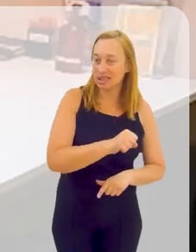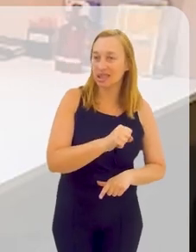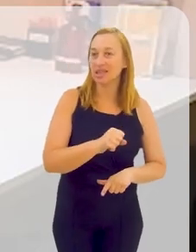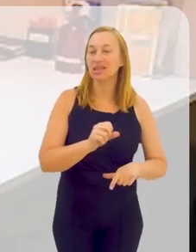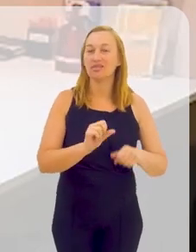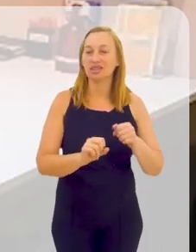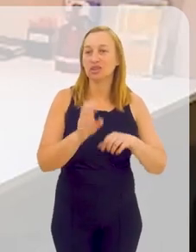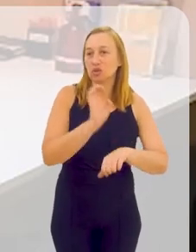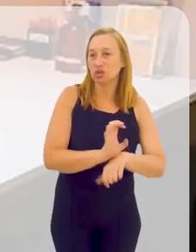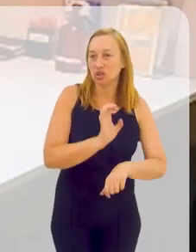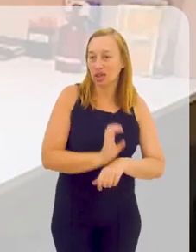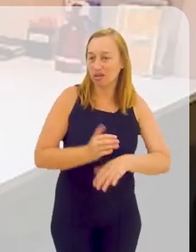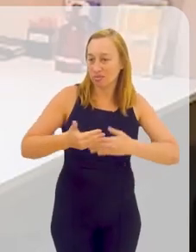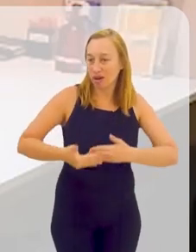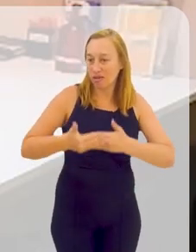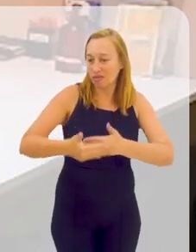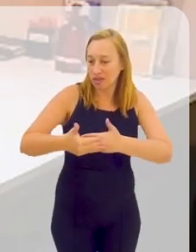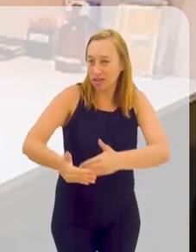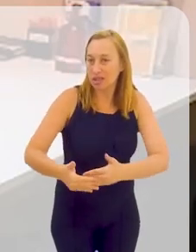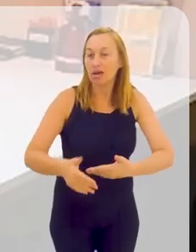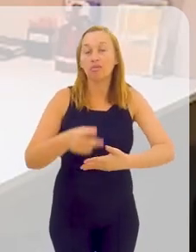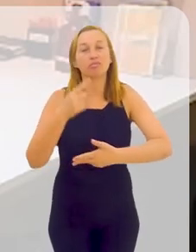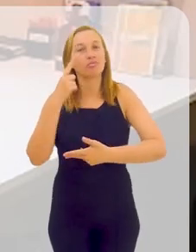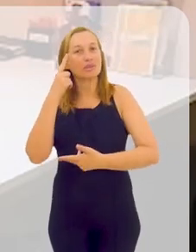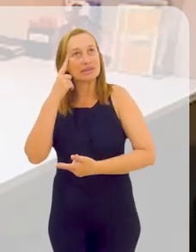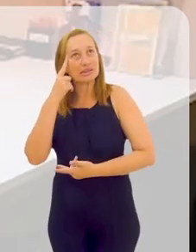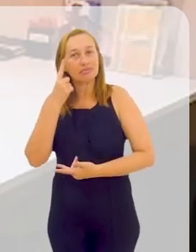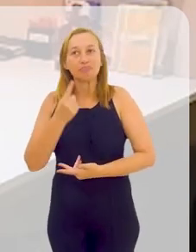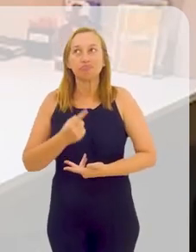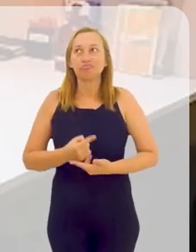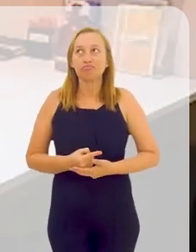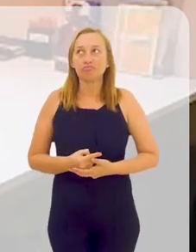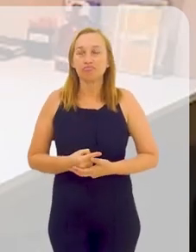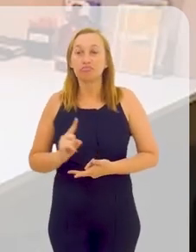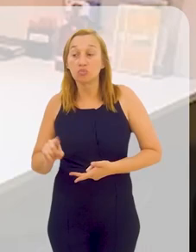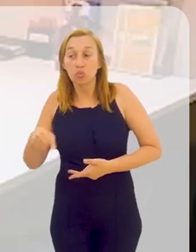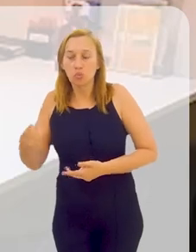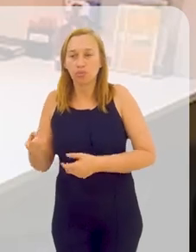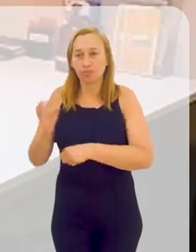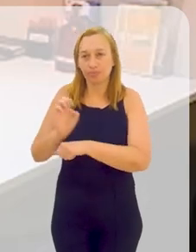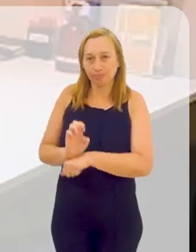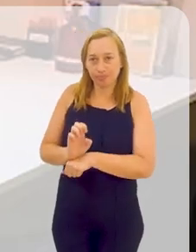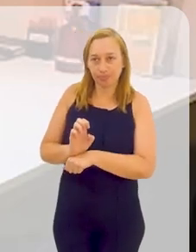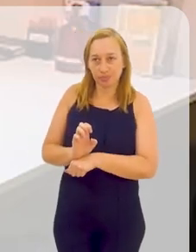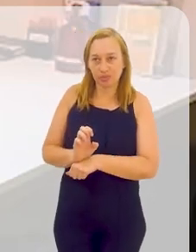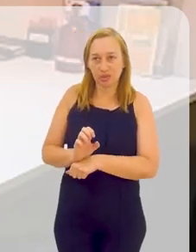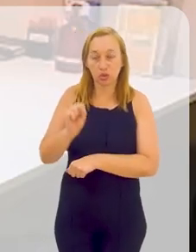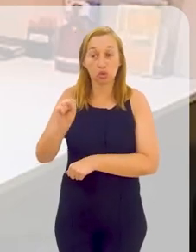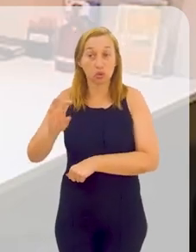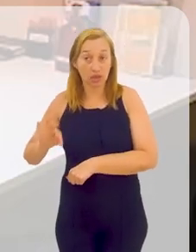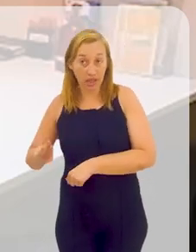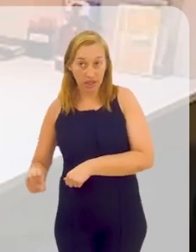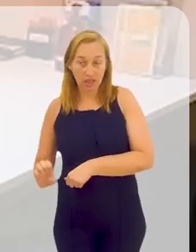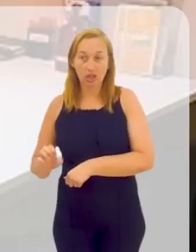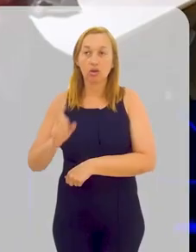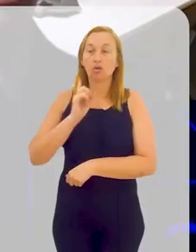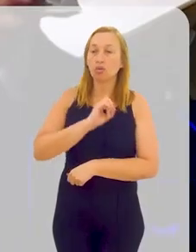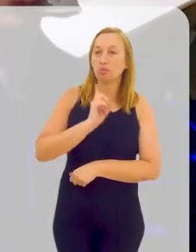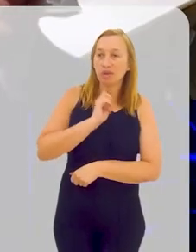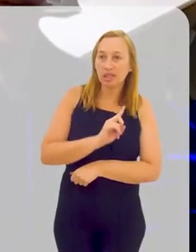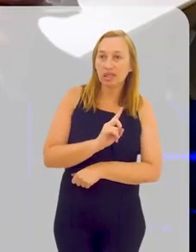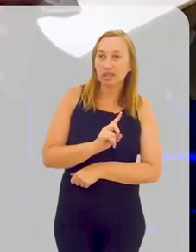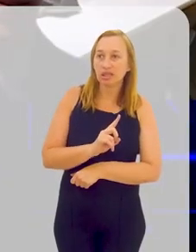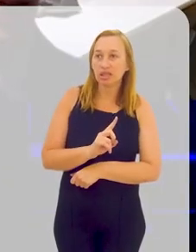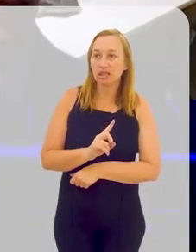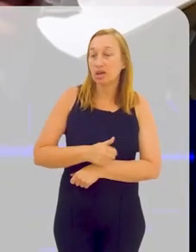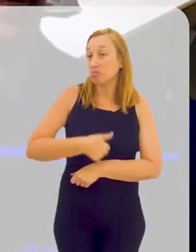de fazer com que o estado avance para a gente ter uma ideia é outros estados da região Sudeste como